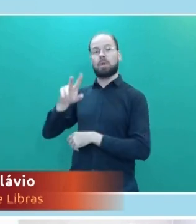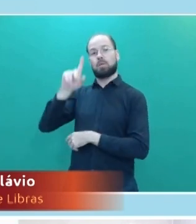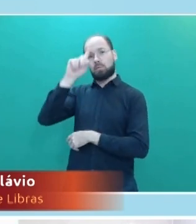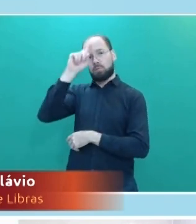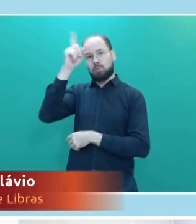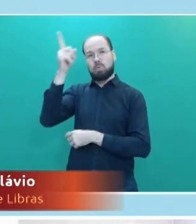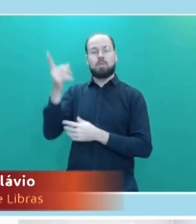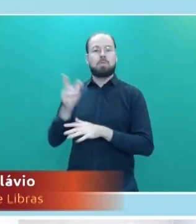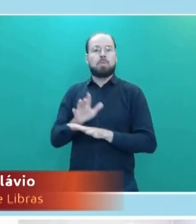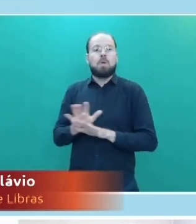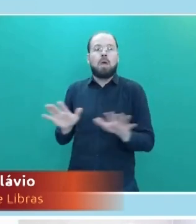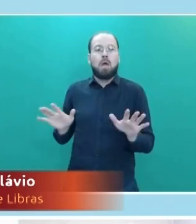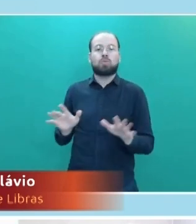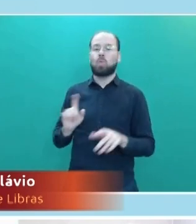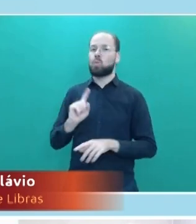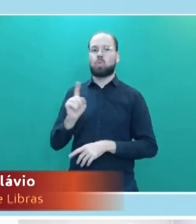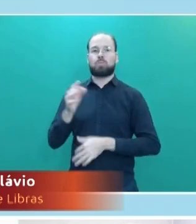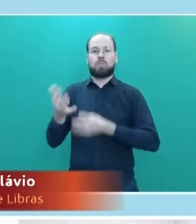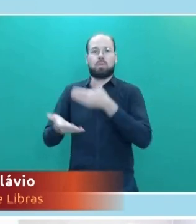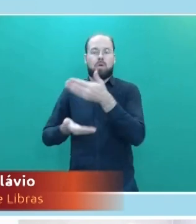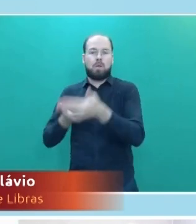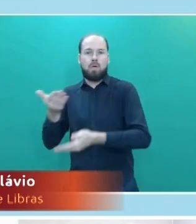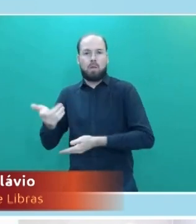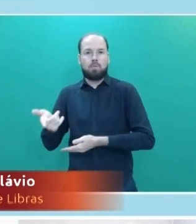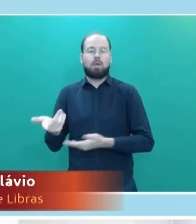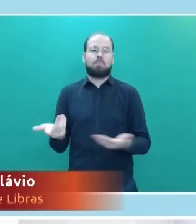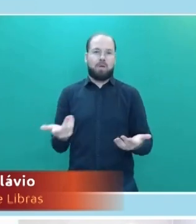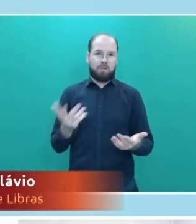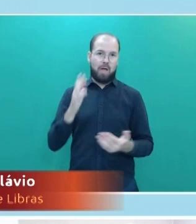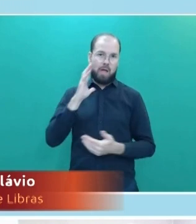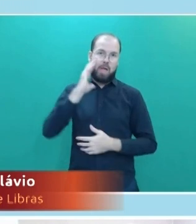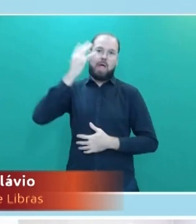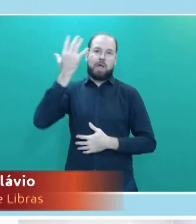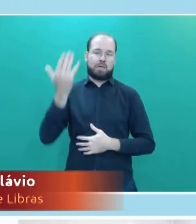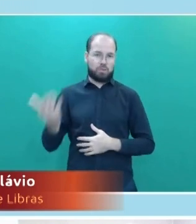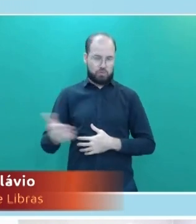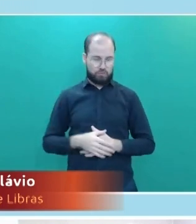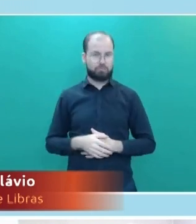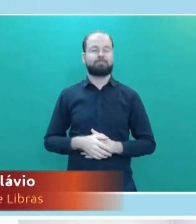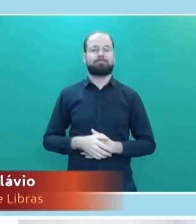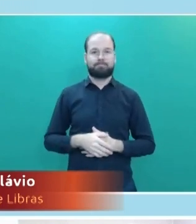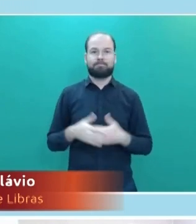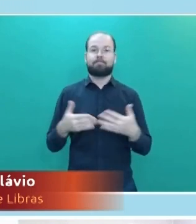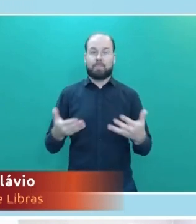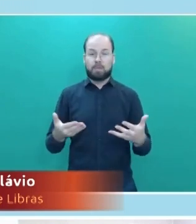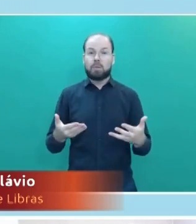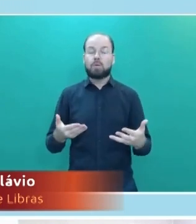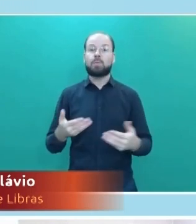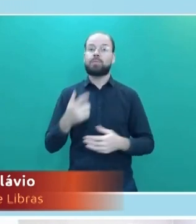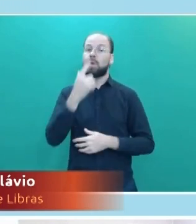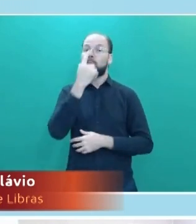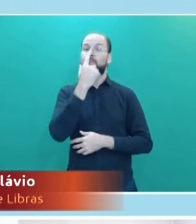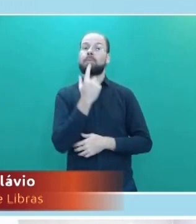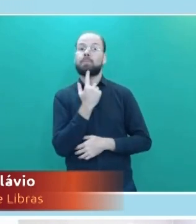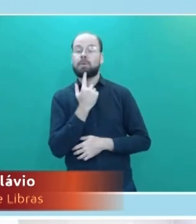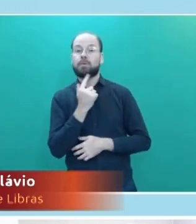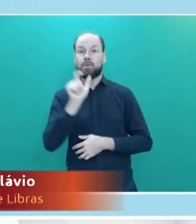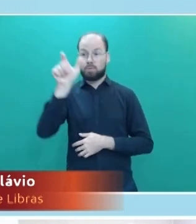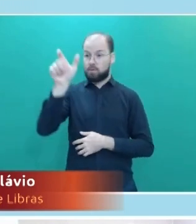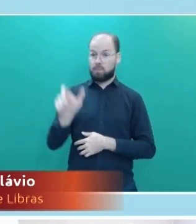esses escravos serem tratados como coisa. Então, o perfil do